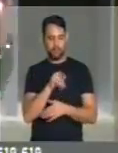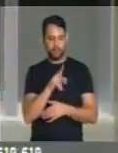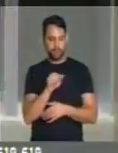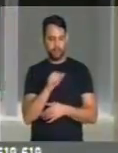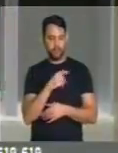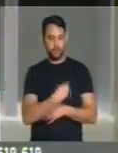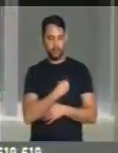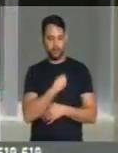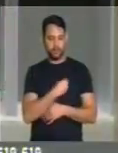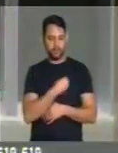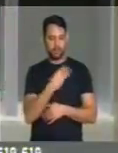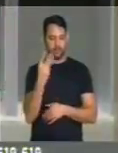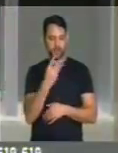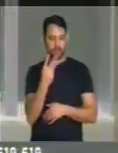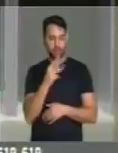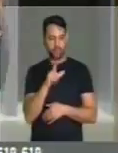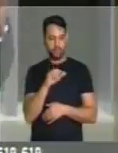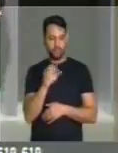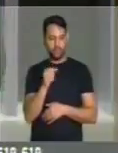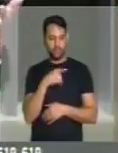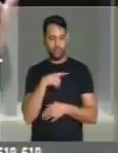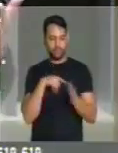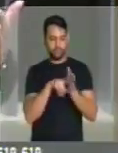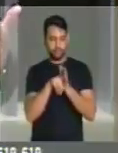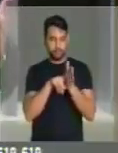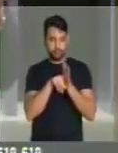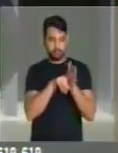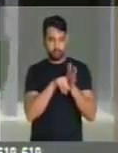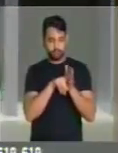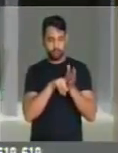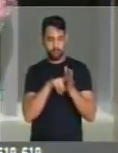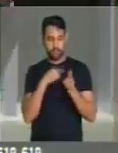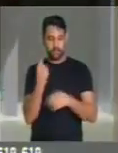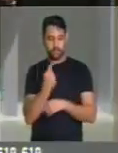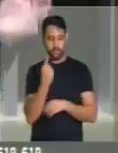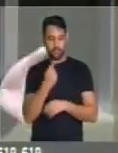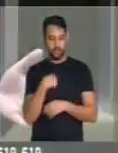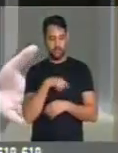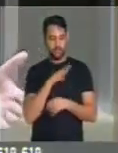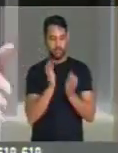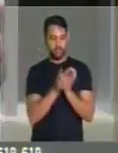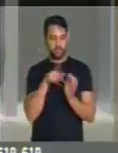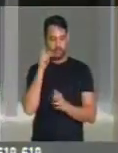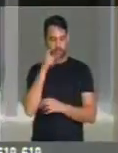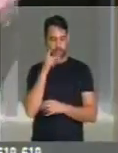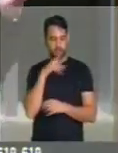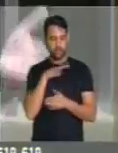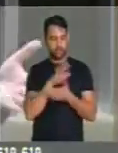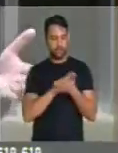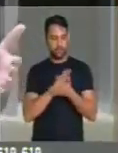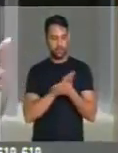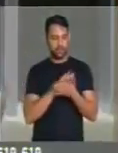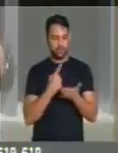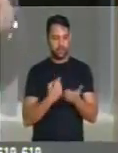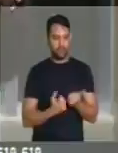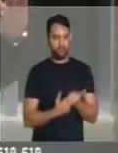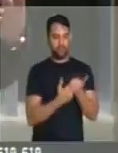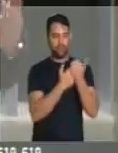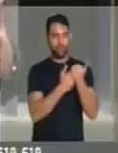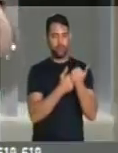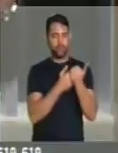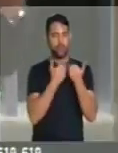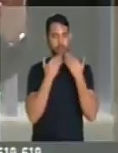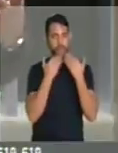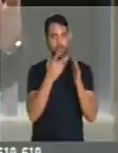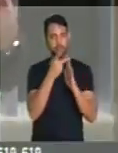eu estava em terceiro lugar nas pesquisas. Sozinho com o nosso partido, sem coligação,